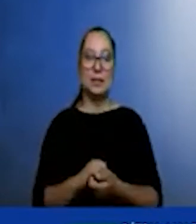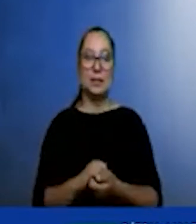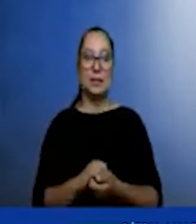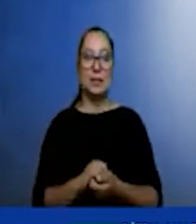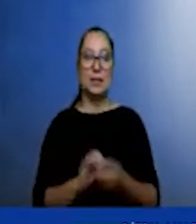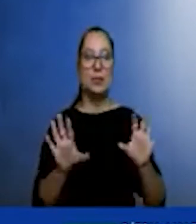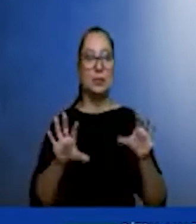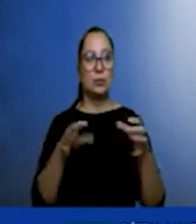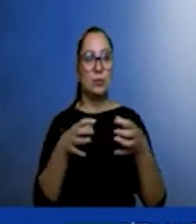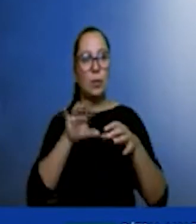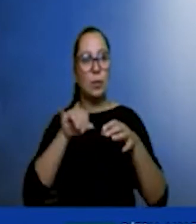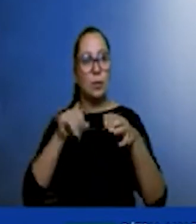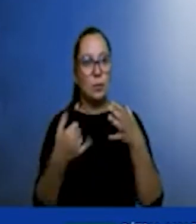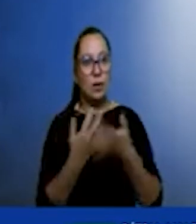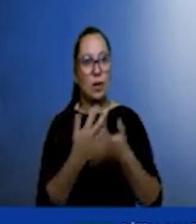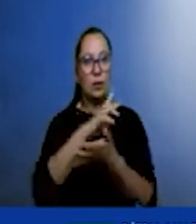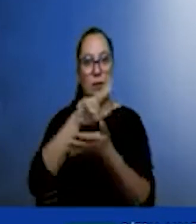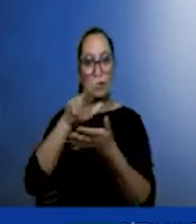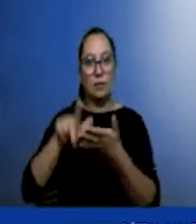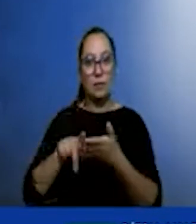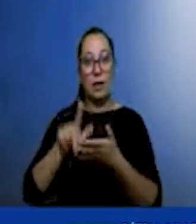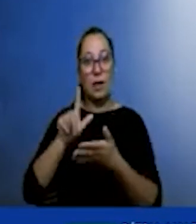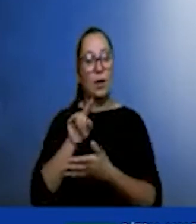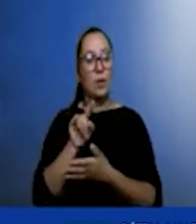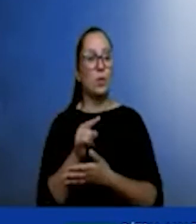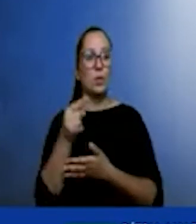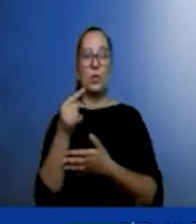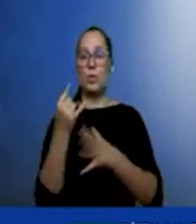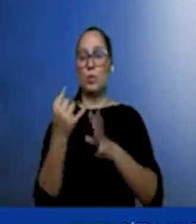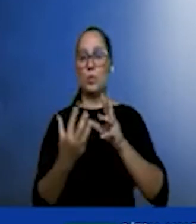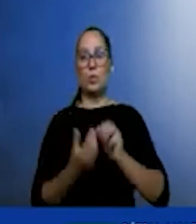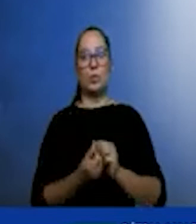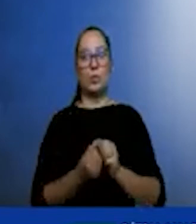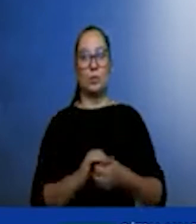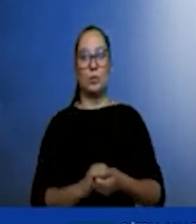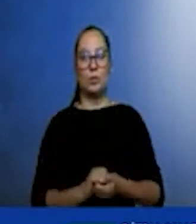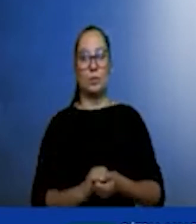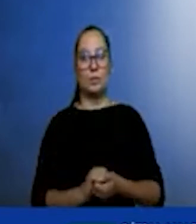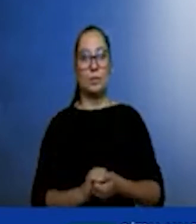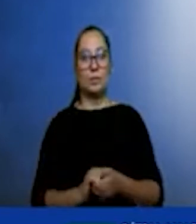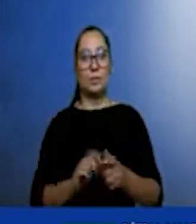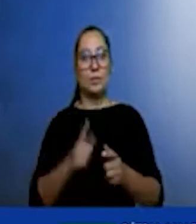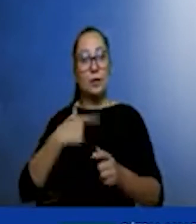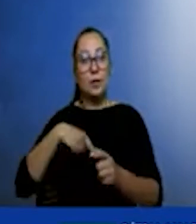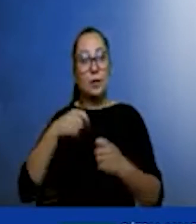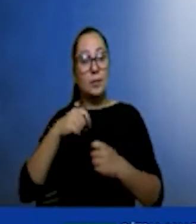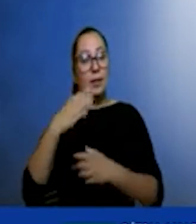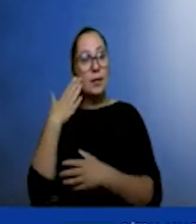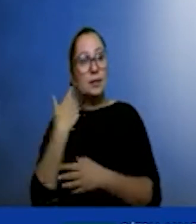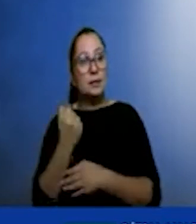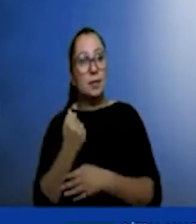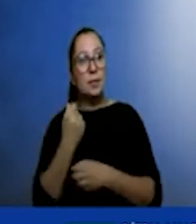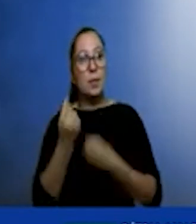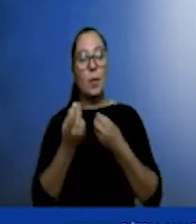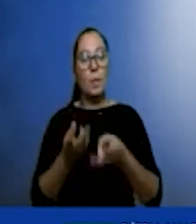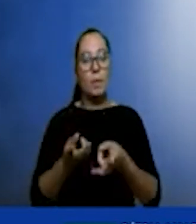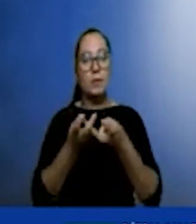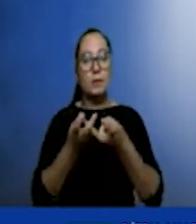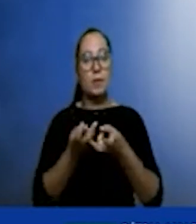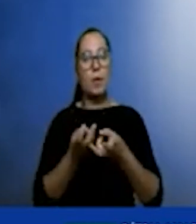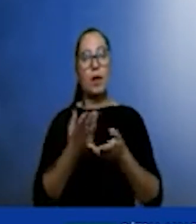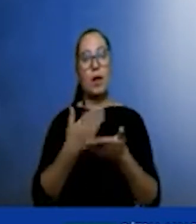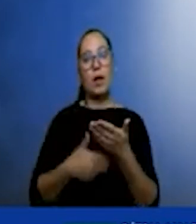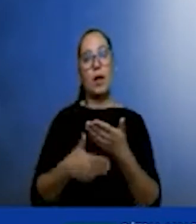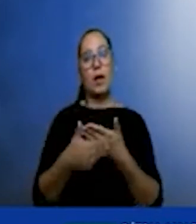de oportunidades que é único no mundo, e é a questão de nós sabermos explorar todas